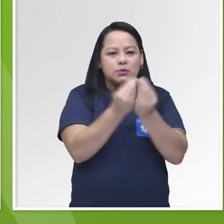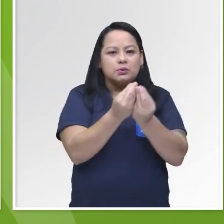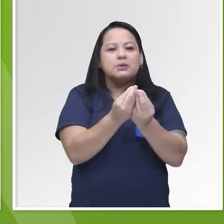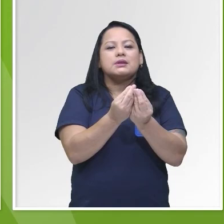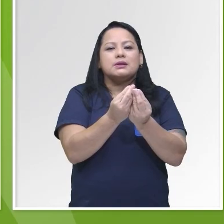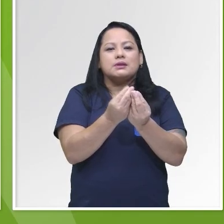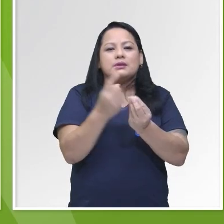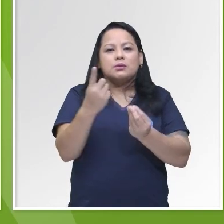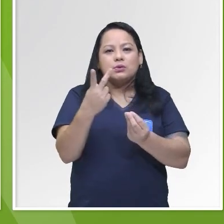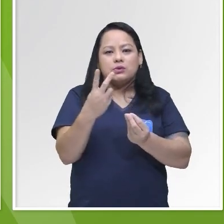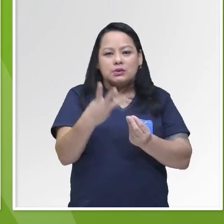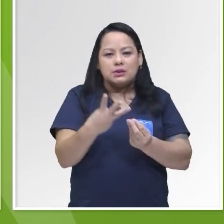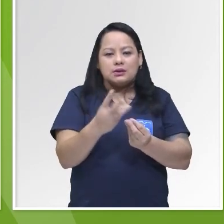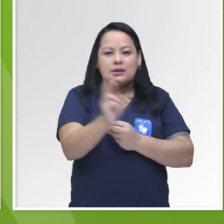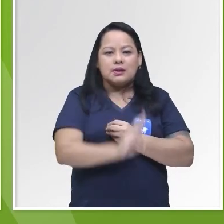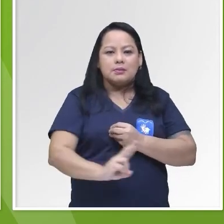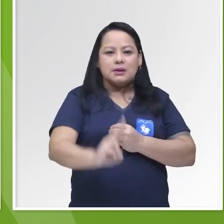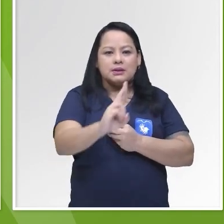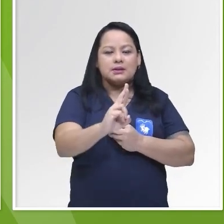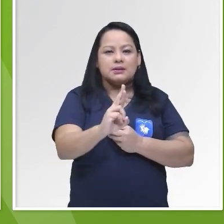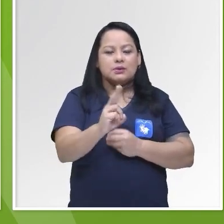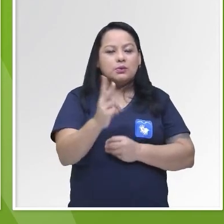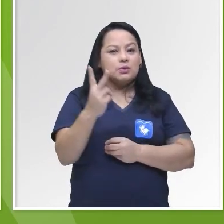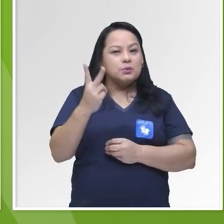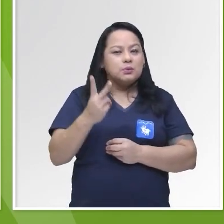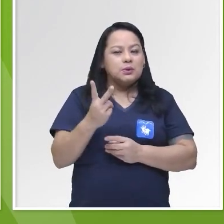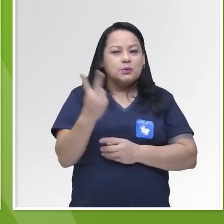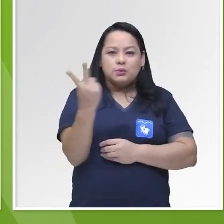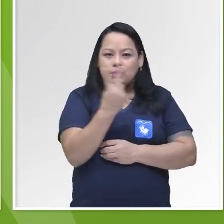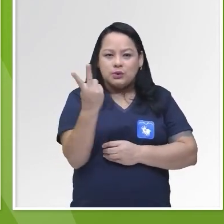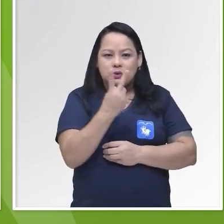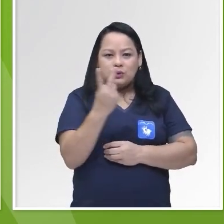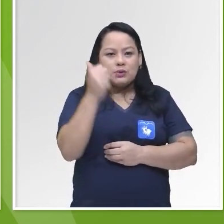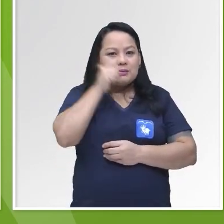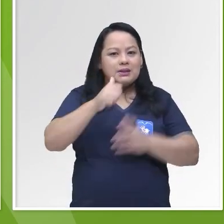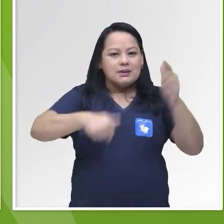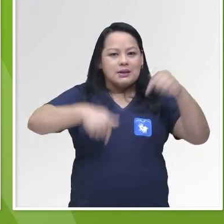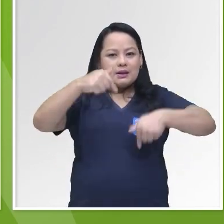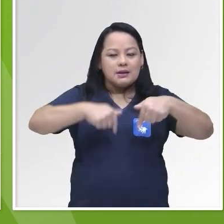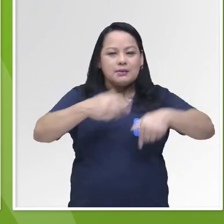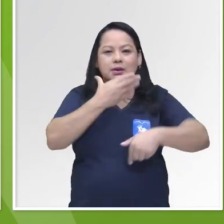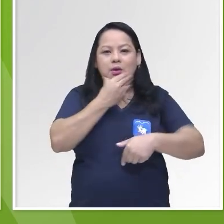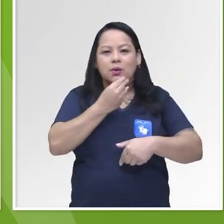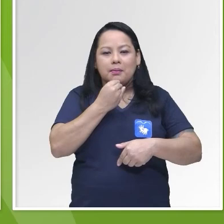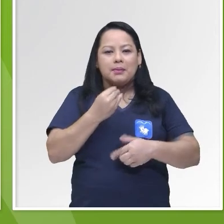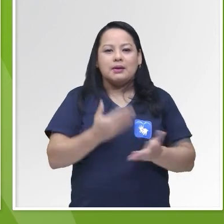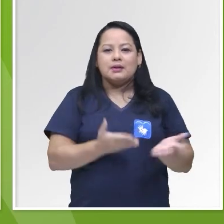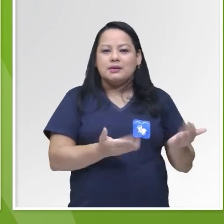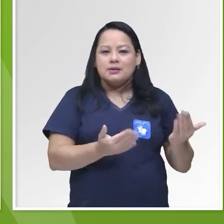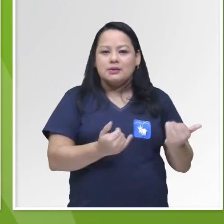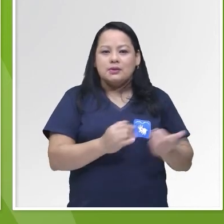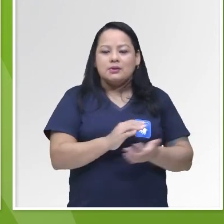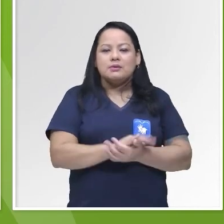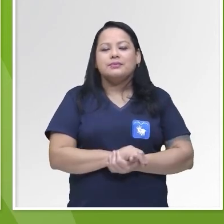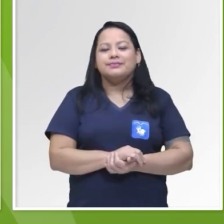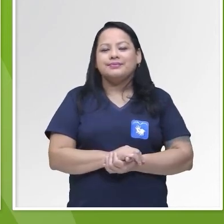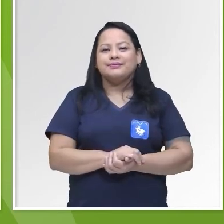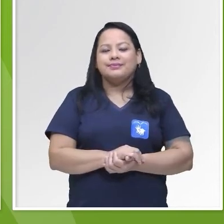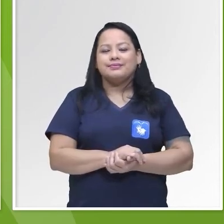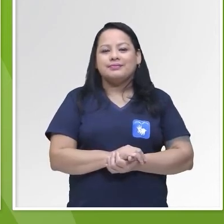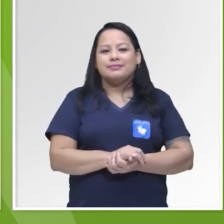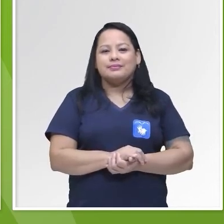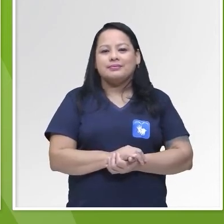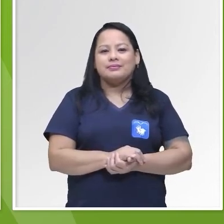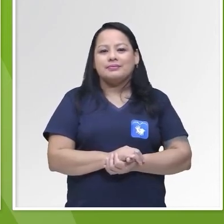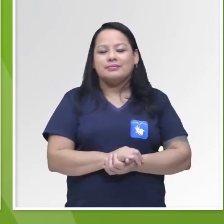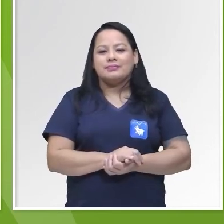composta, representada por aquele par, né, que é a quimiquinha, mais um rapazinho, e depois, olha,